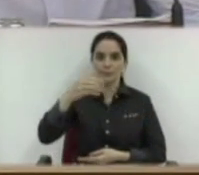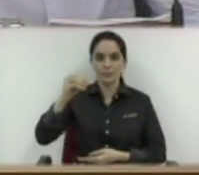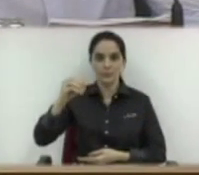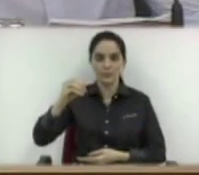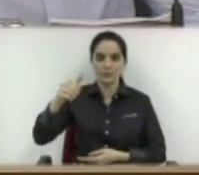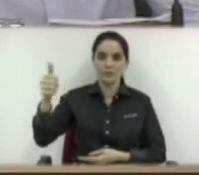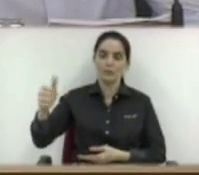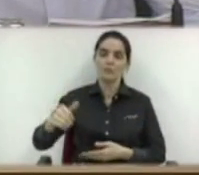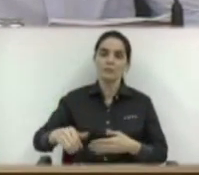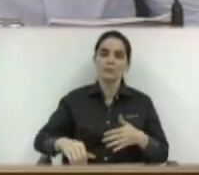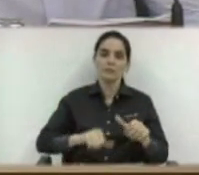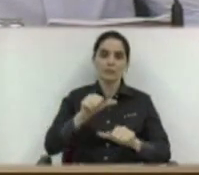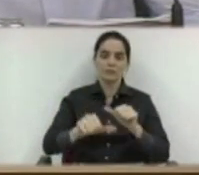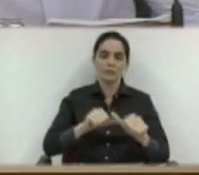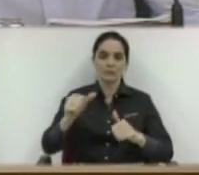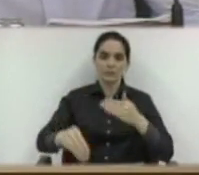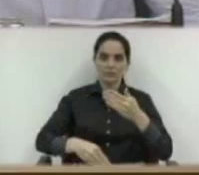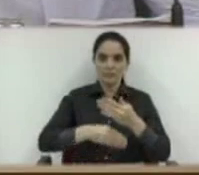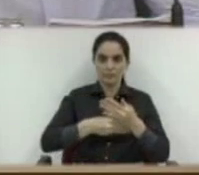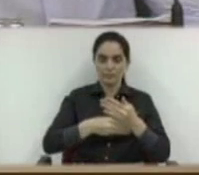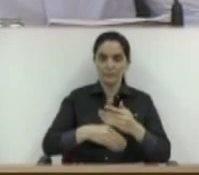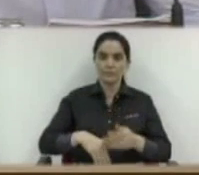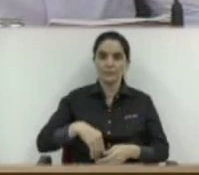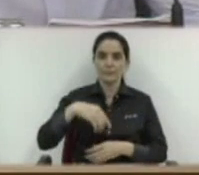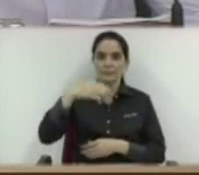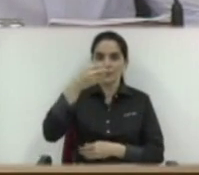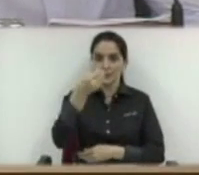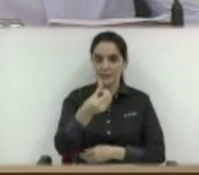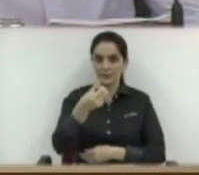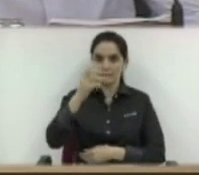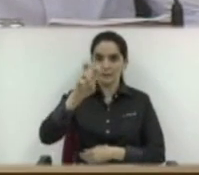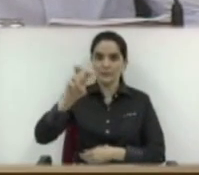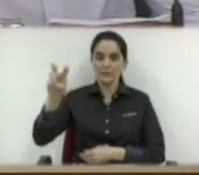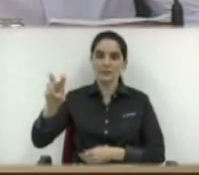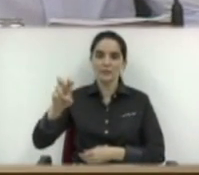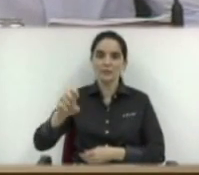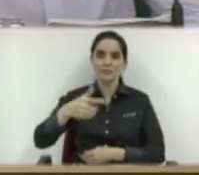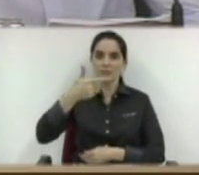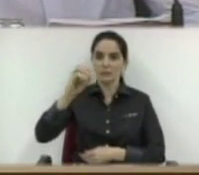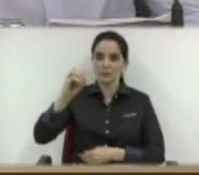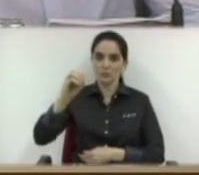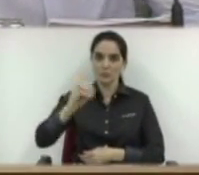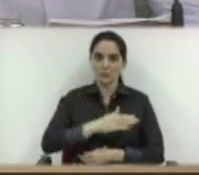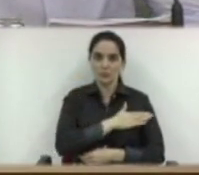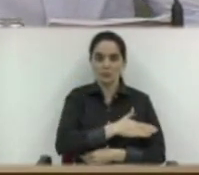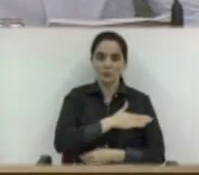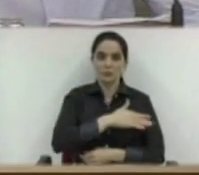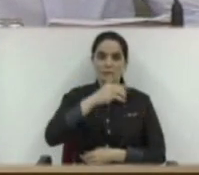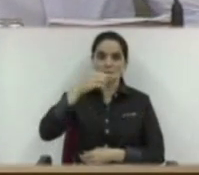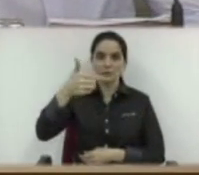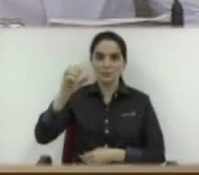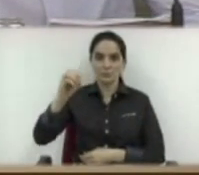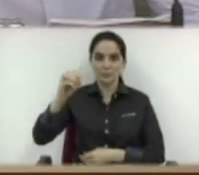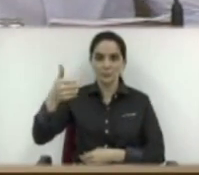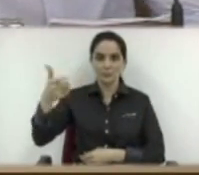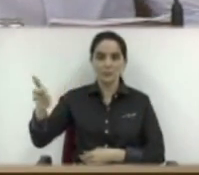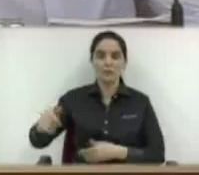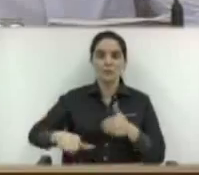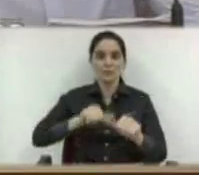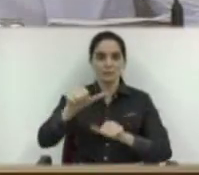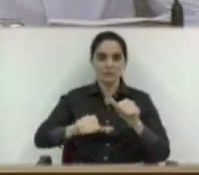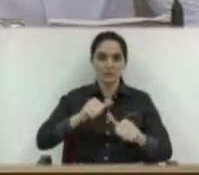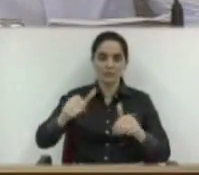Lei Complementar 645, de 20 de agosto de 2012, e alterada pela Lei